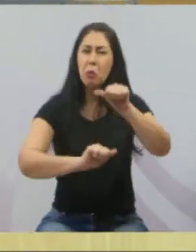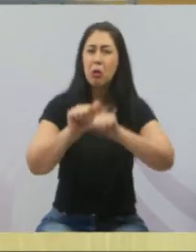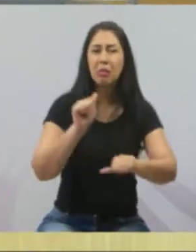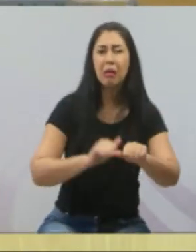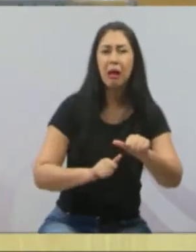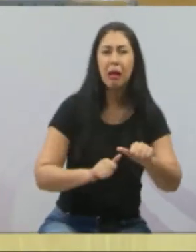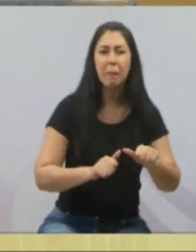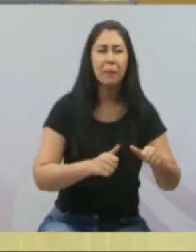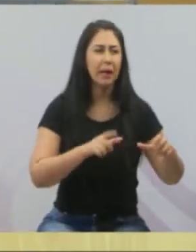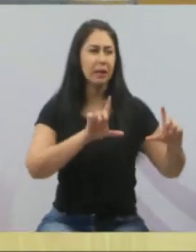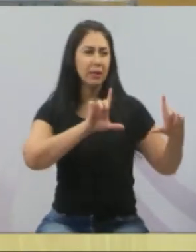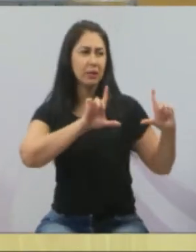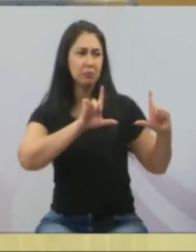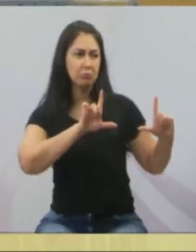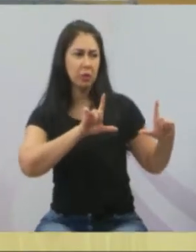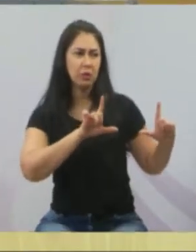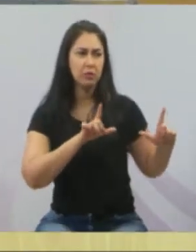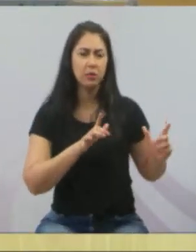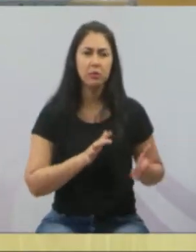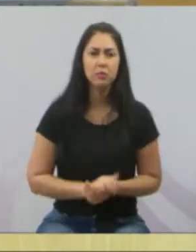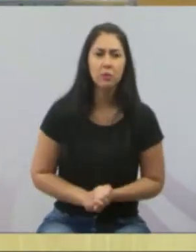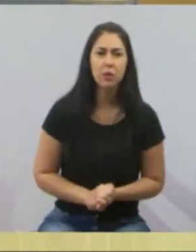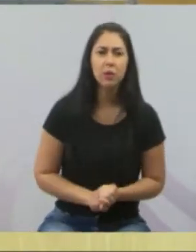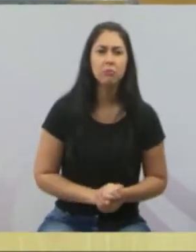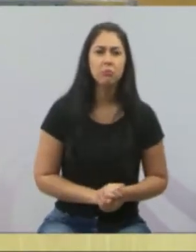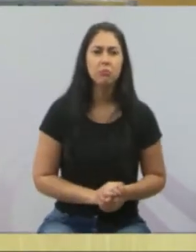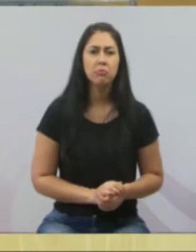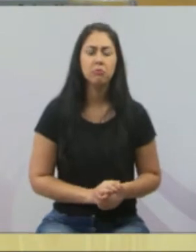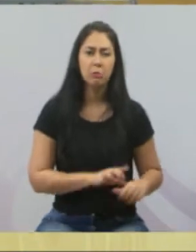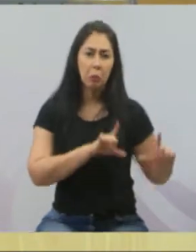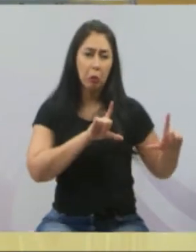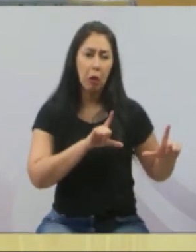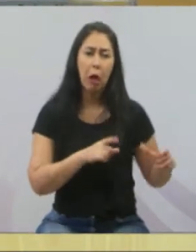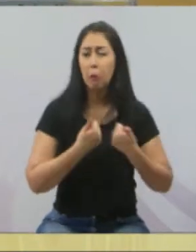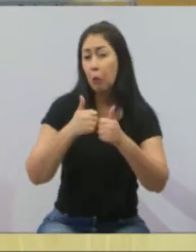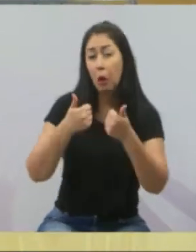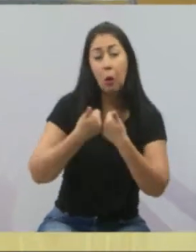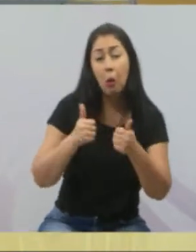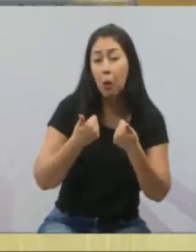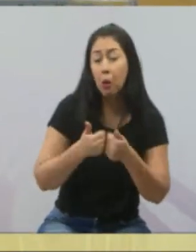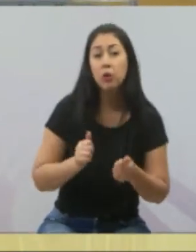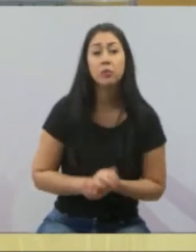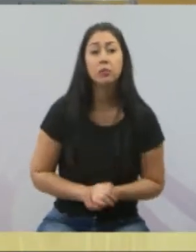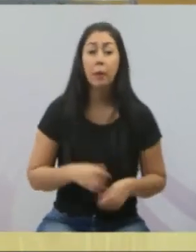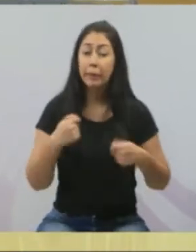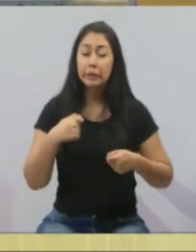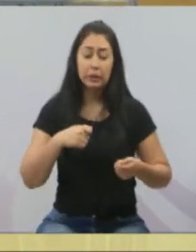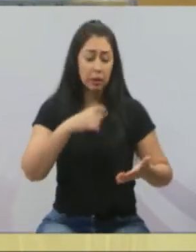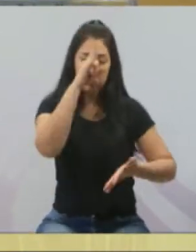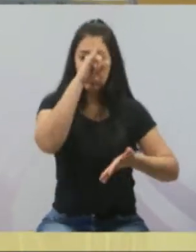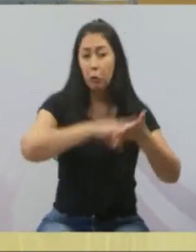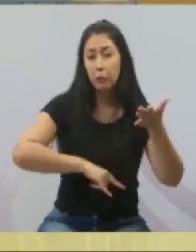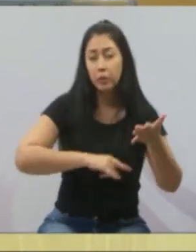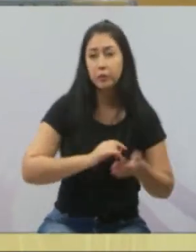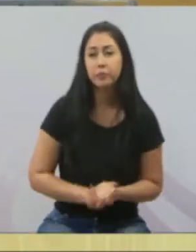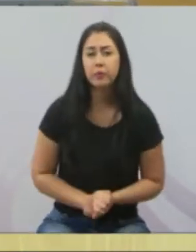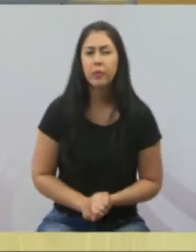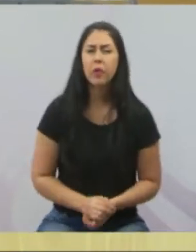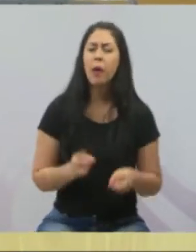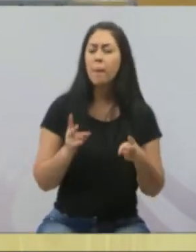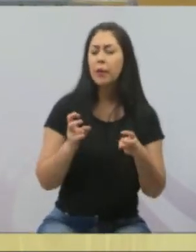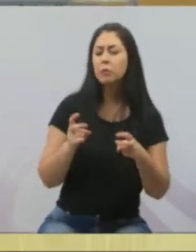80 mil mortes e mais de 2,2 milhões de contaminados, a maioria idosa, porque os idosos têm imunidade reduzida devido a doenças crônicas como